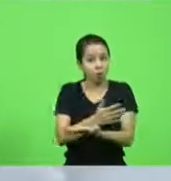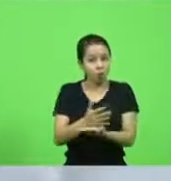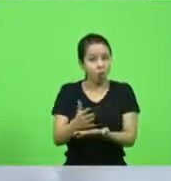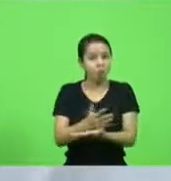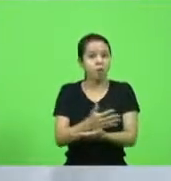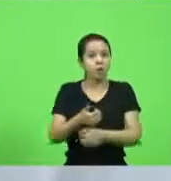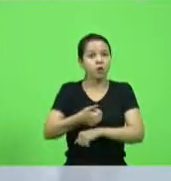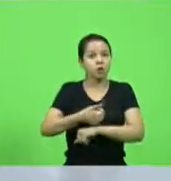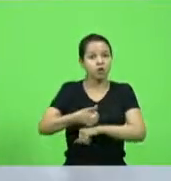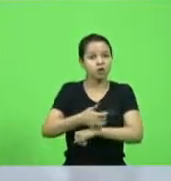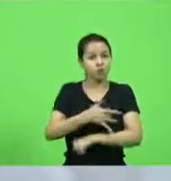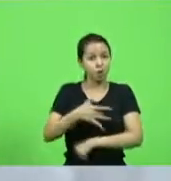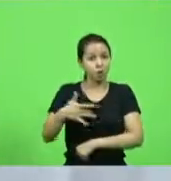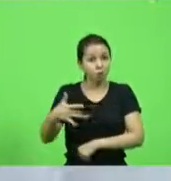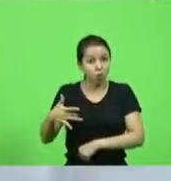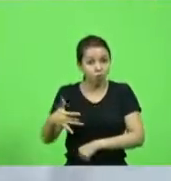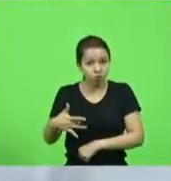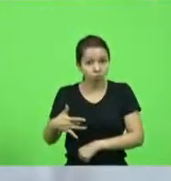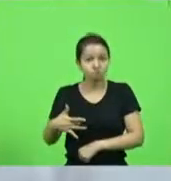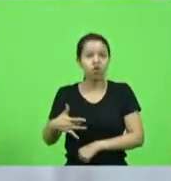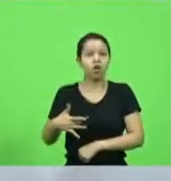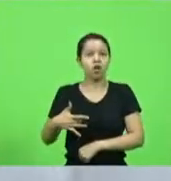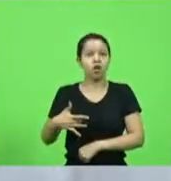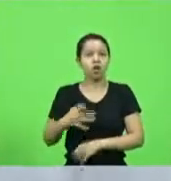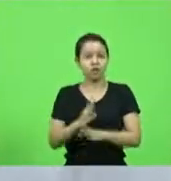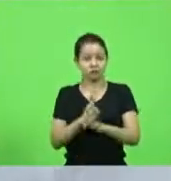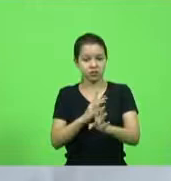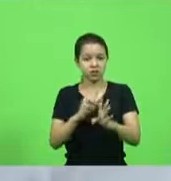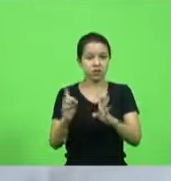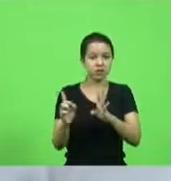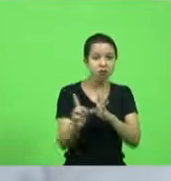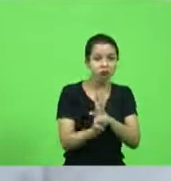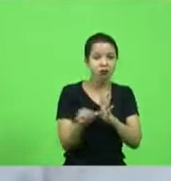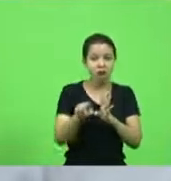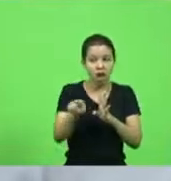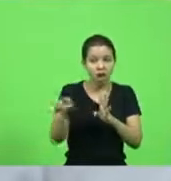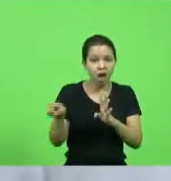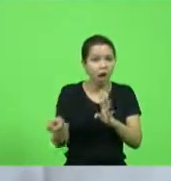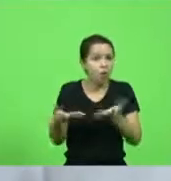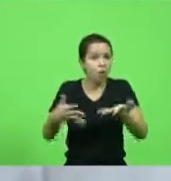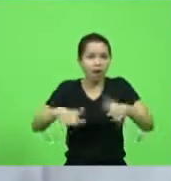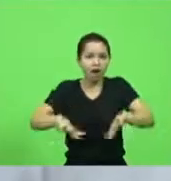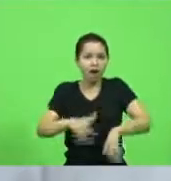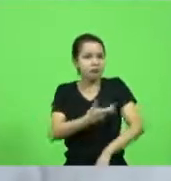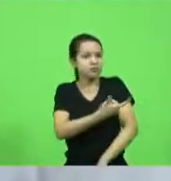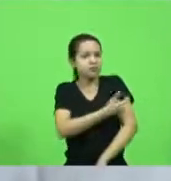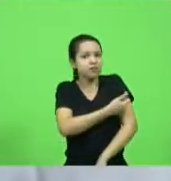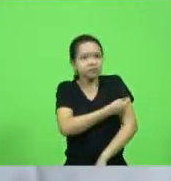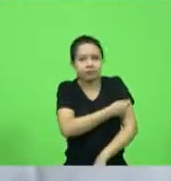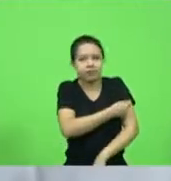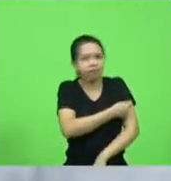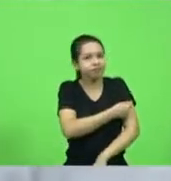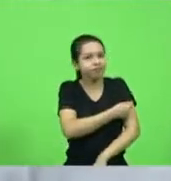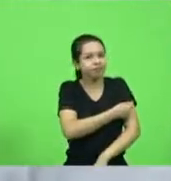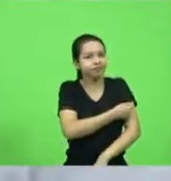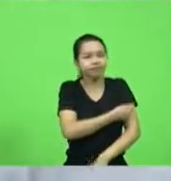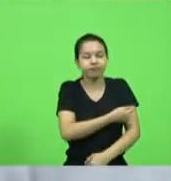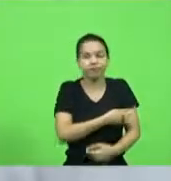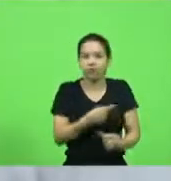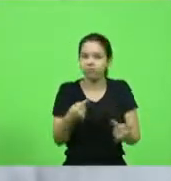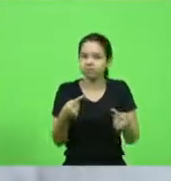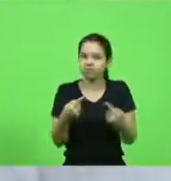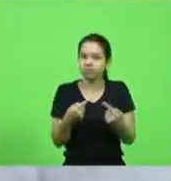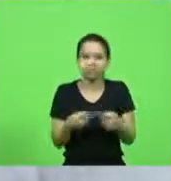negaram a tomar determinada vacina. Isso é um absurdo, é uma situação calamitosa, eu